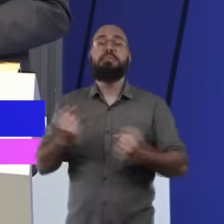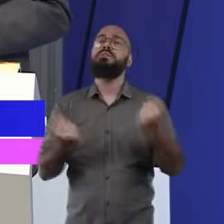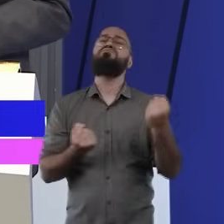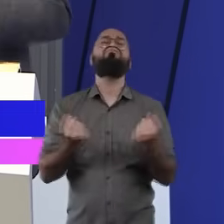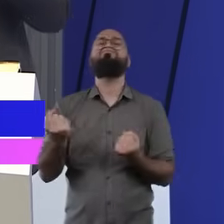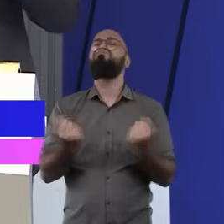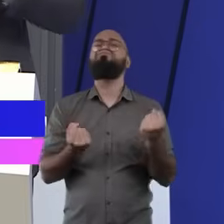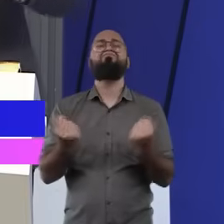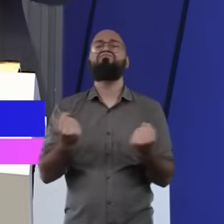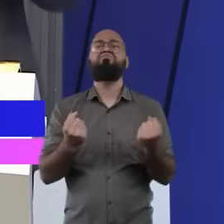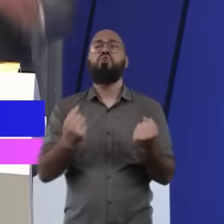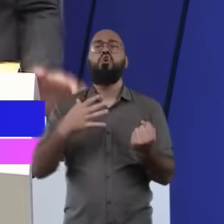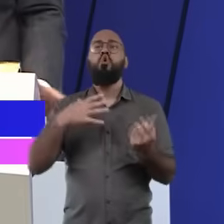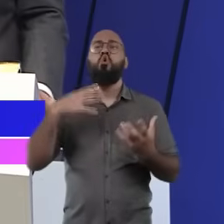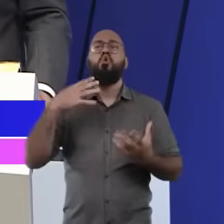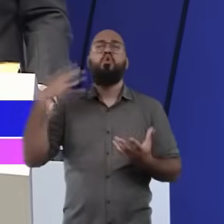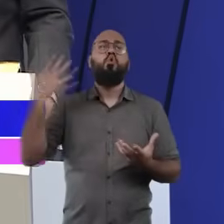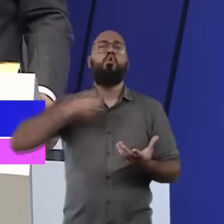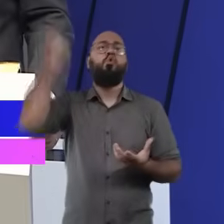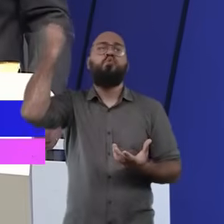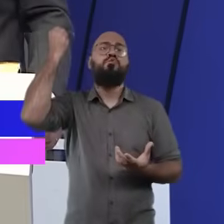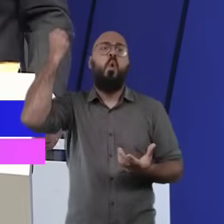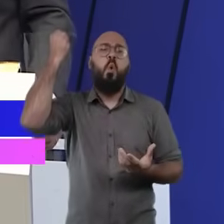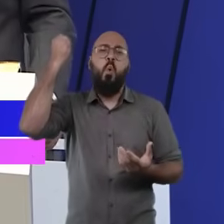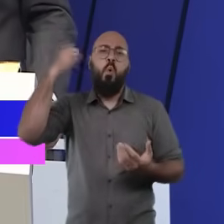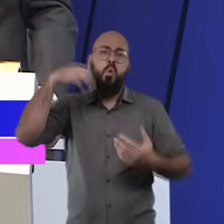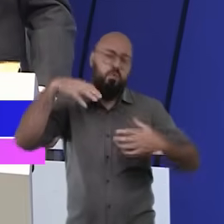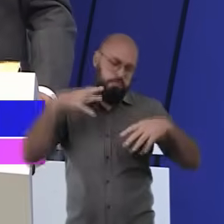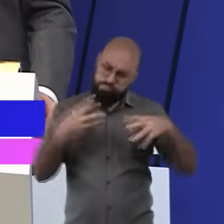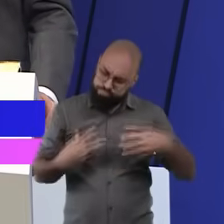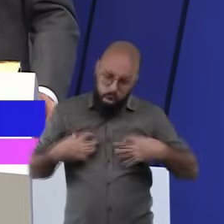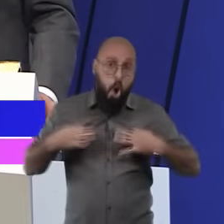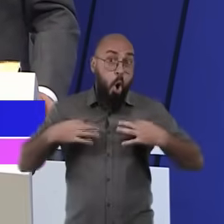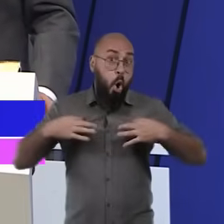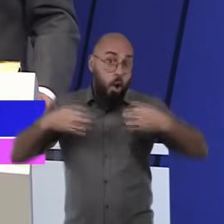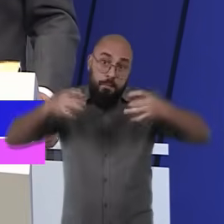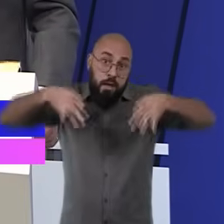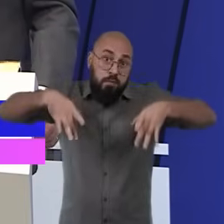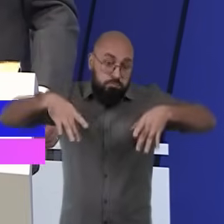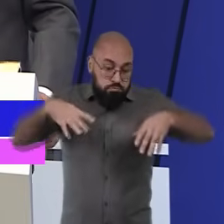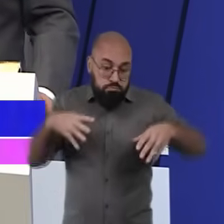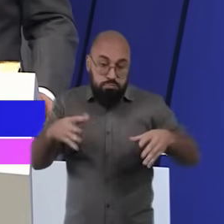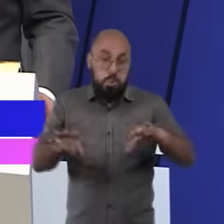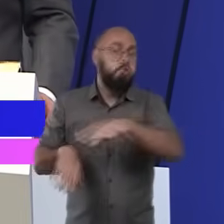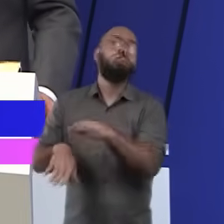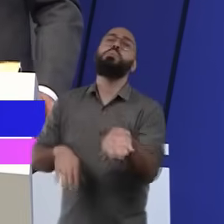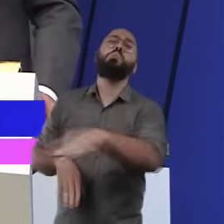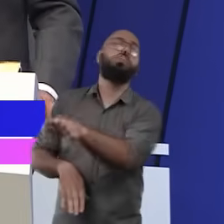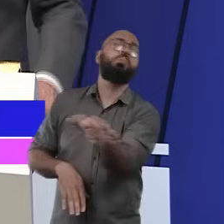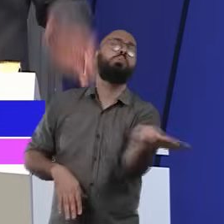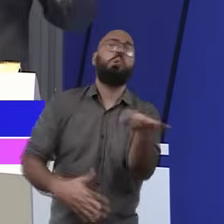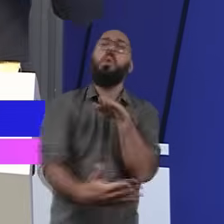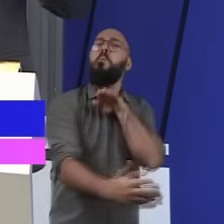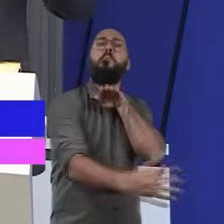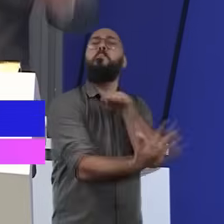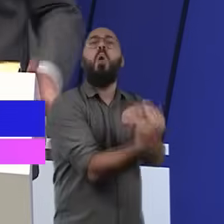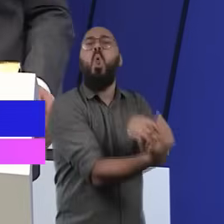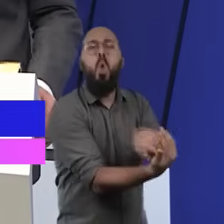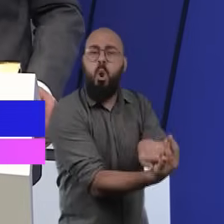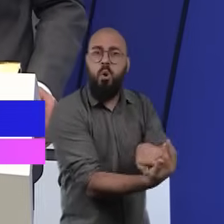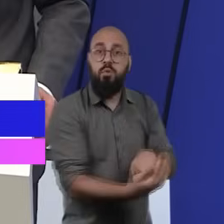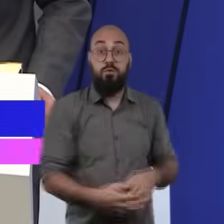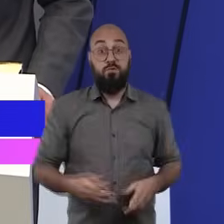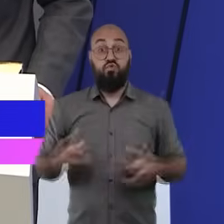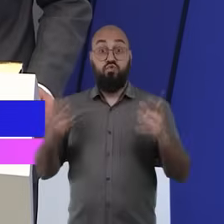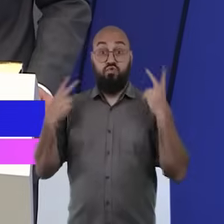e ela for arrebatada, o carro vai continuar sem motorista. Se um comandante de avião está pilotando um avião e ele for arrebatado, o avião vai